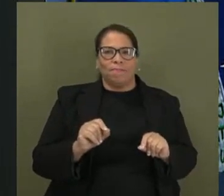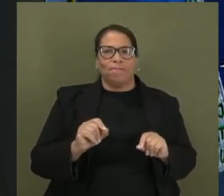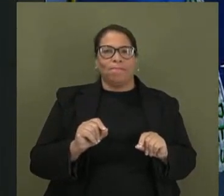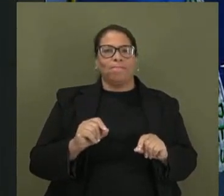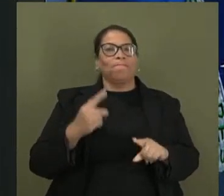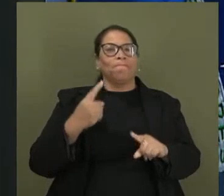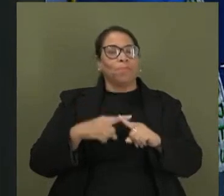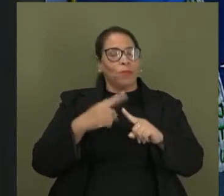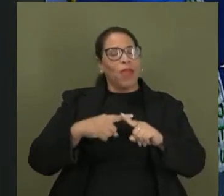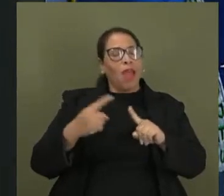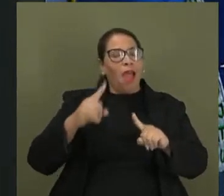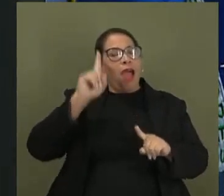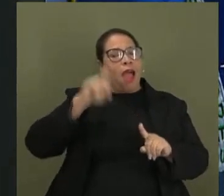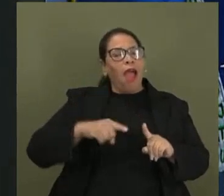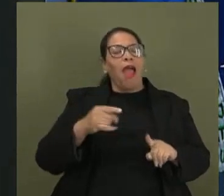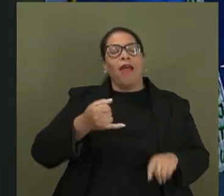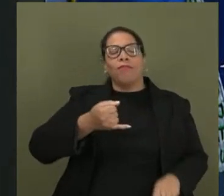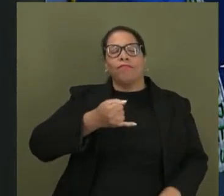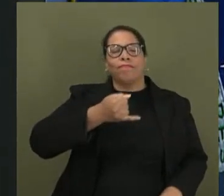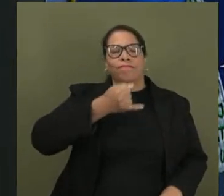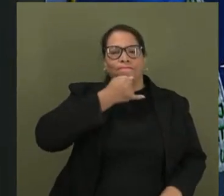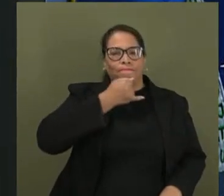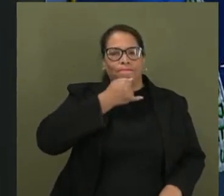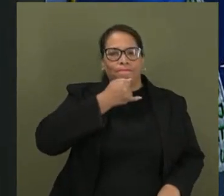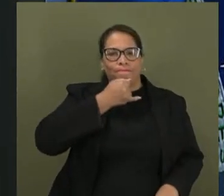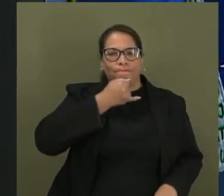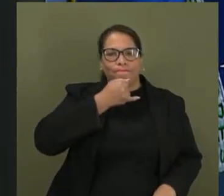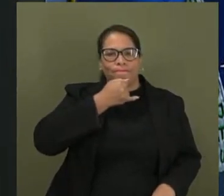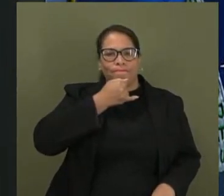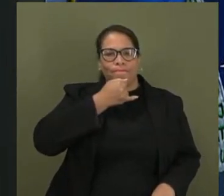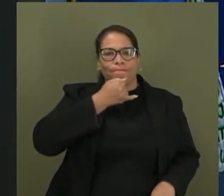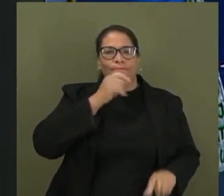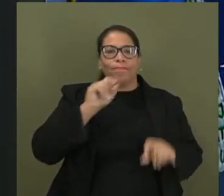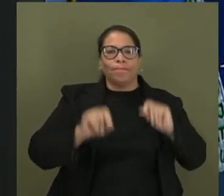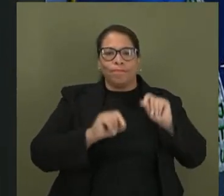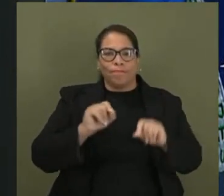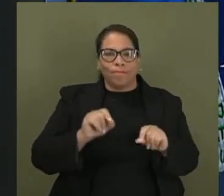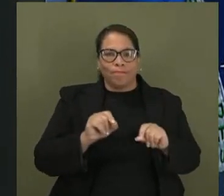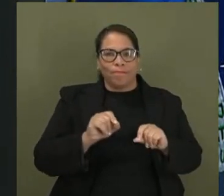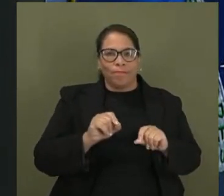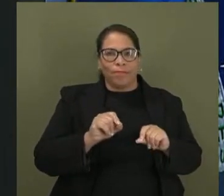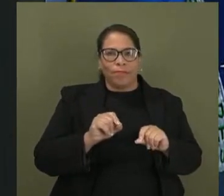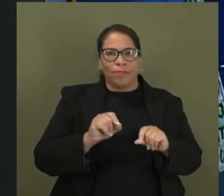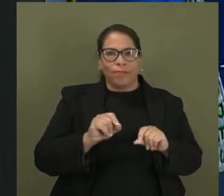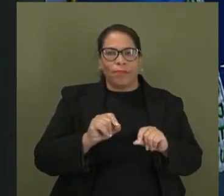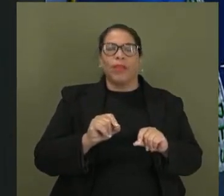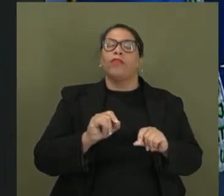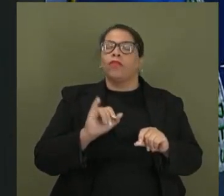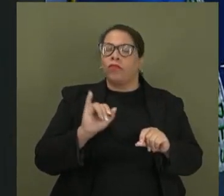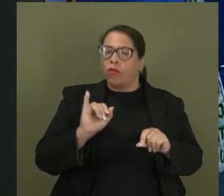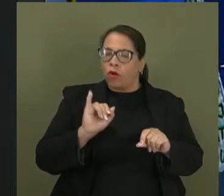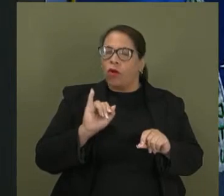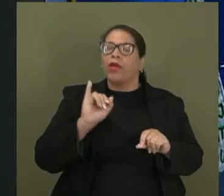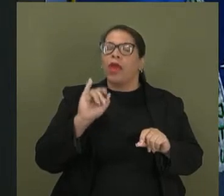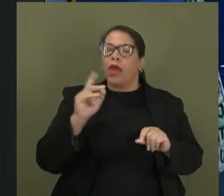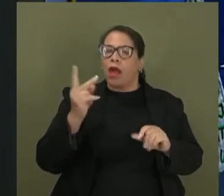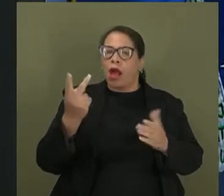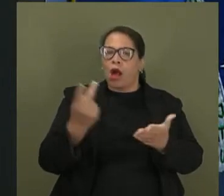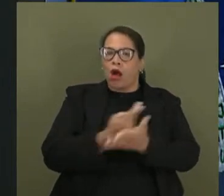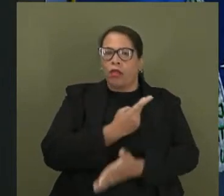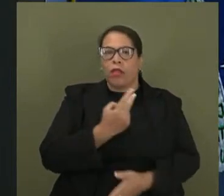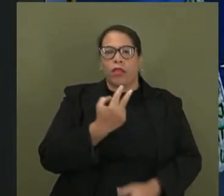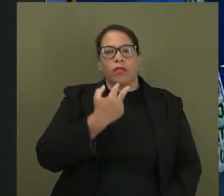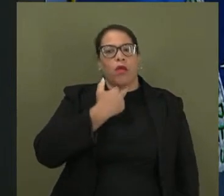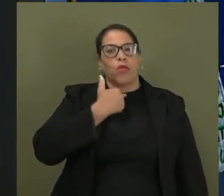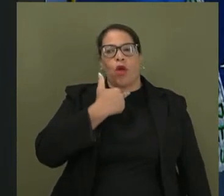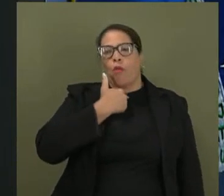por causa desse fato também triste, que foi, para mim, muito emblemático, não poder